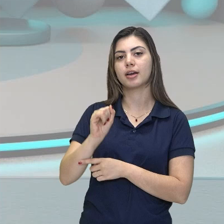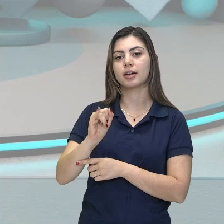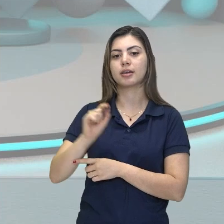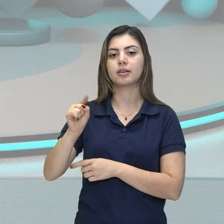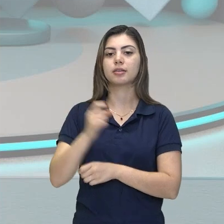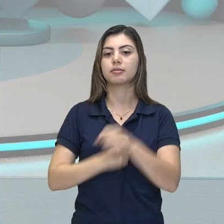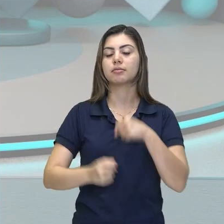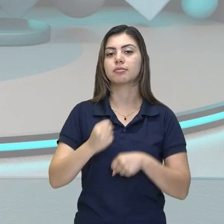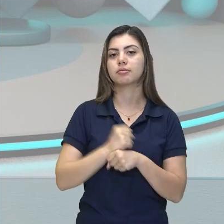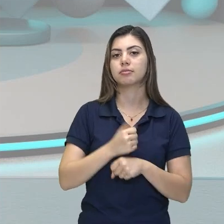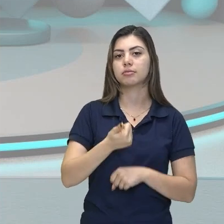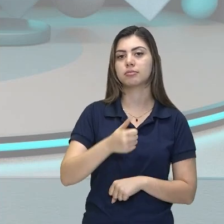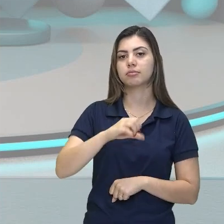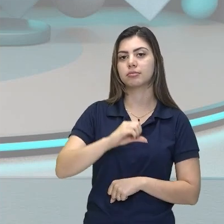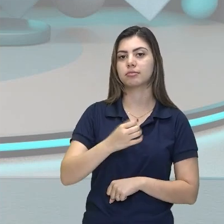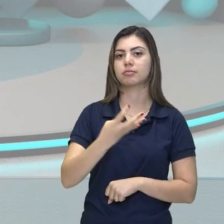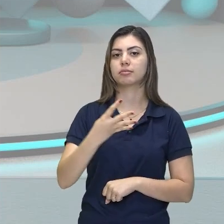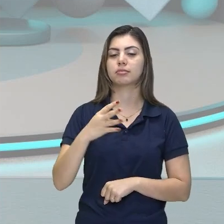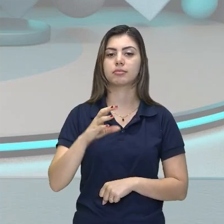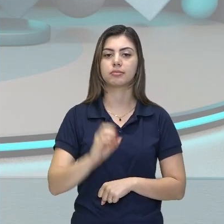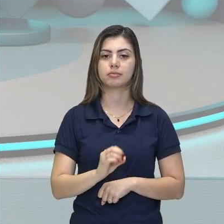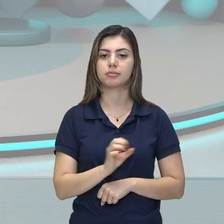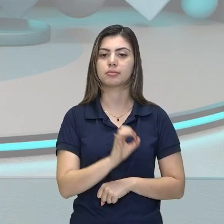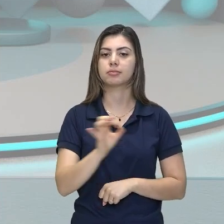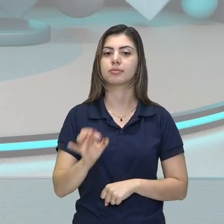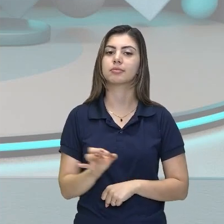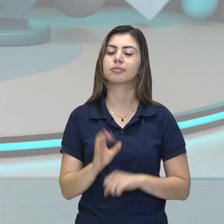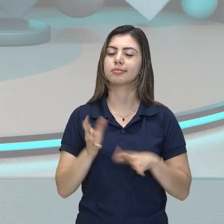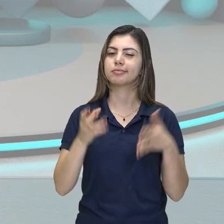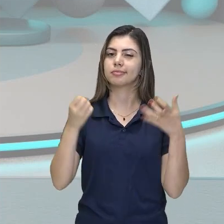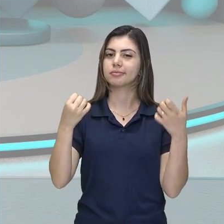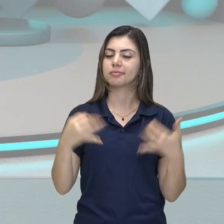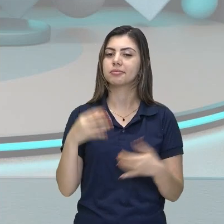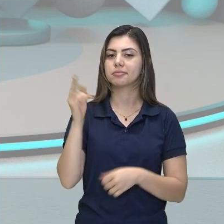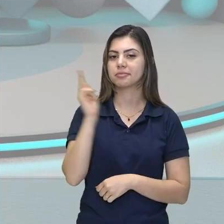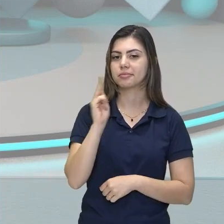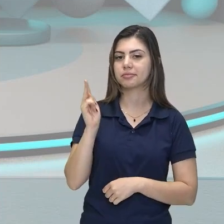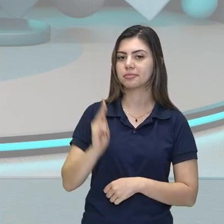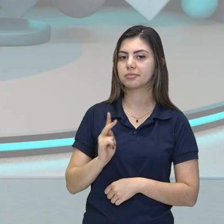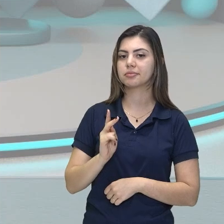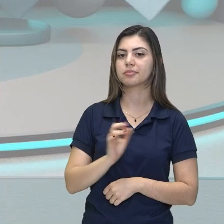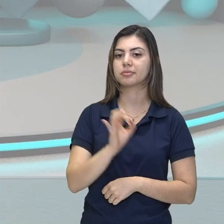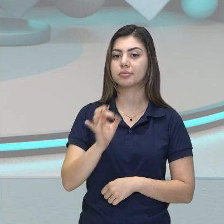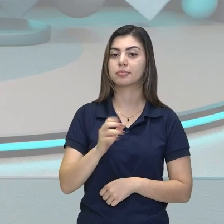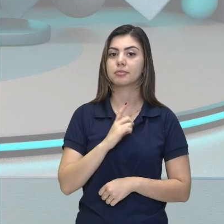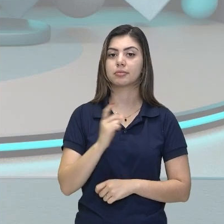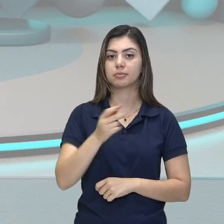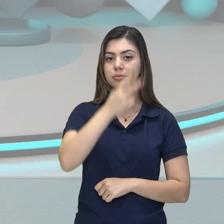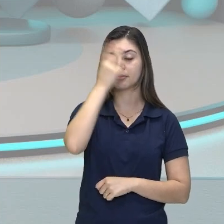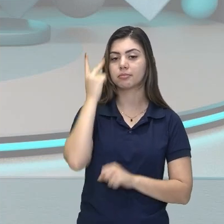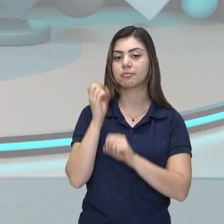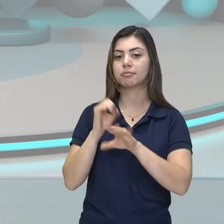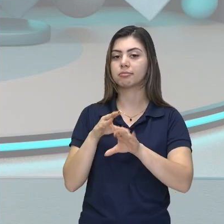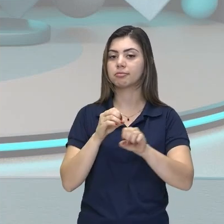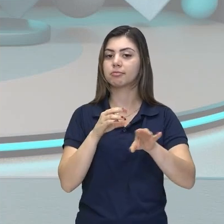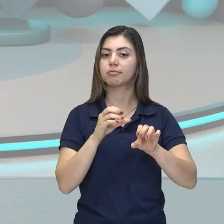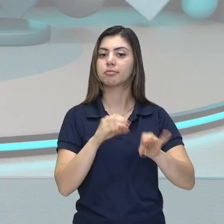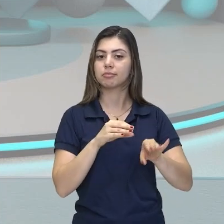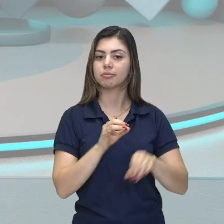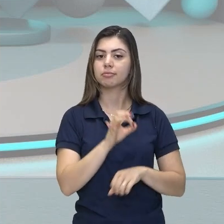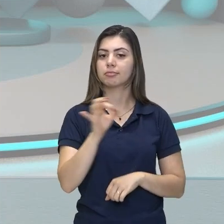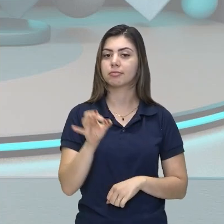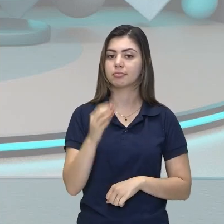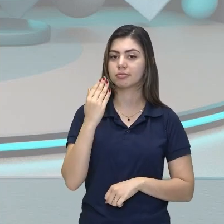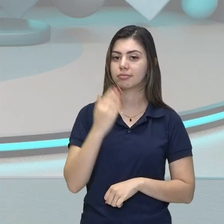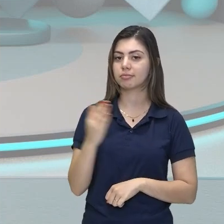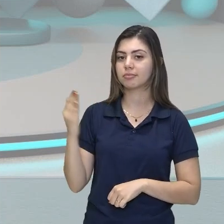1940, né? E a parte histórica, a origem está aí, né? Os instrutores aí, ó, né, de surf, né? Como